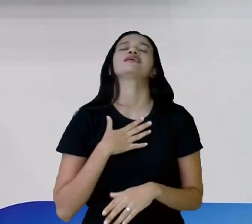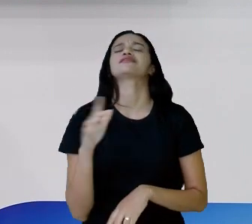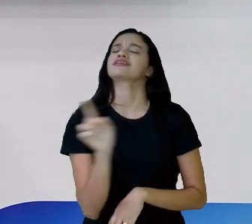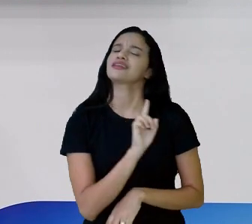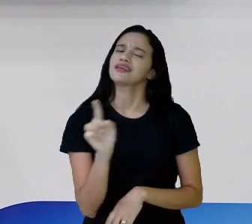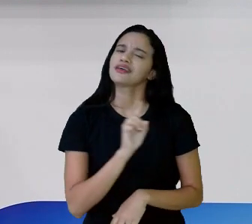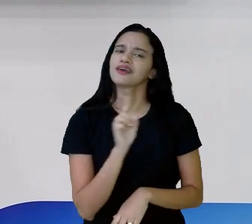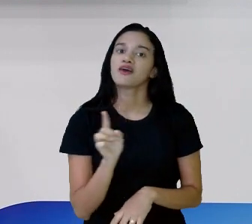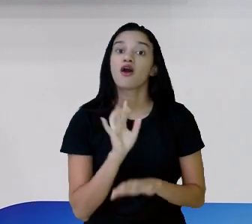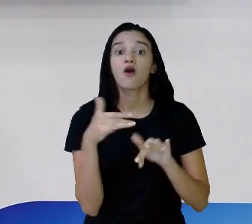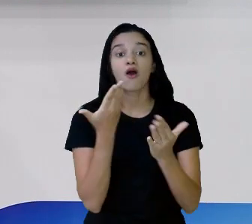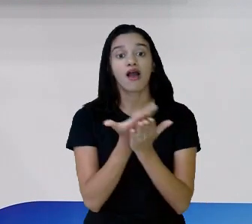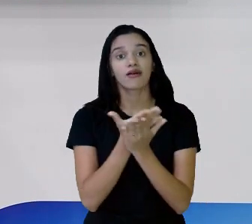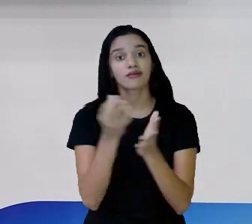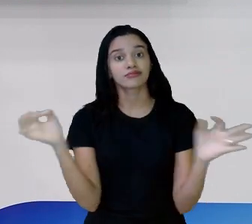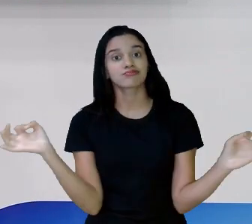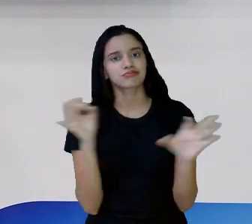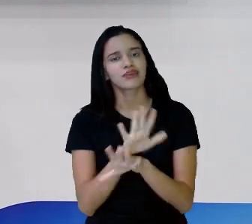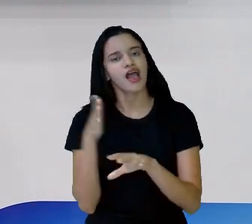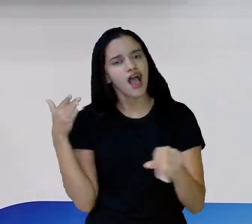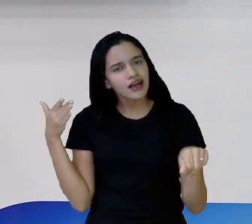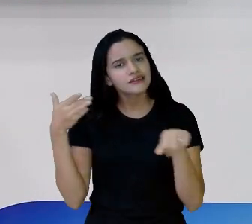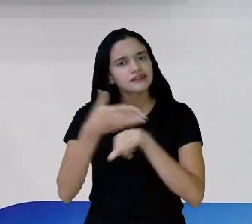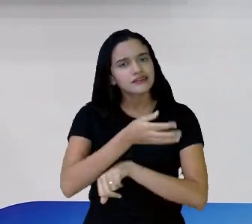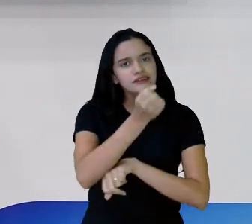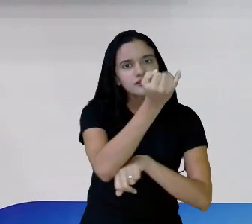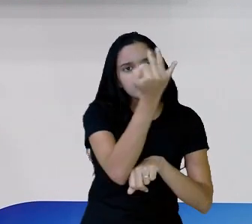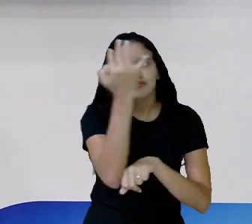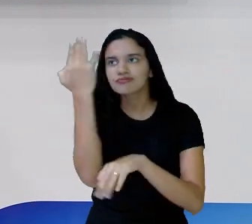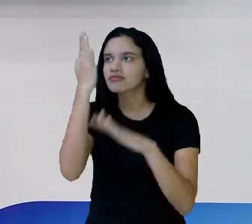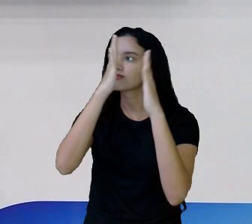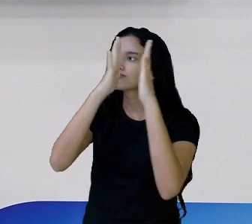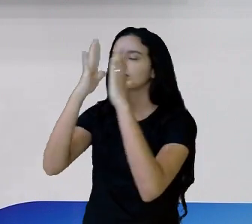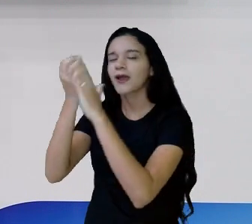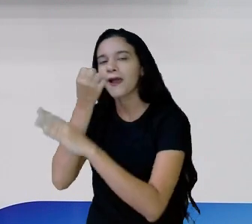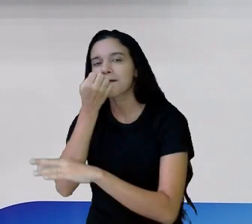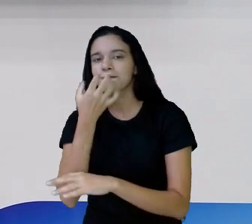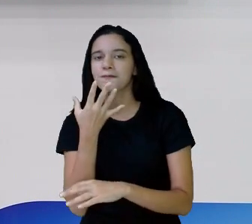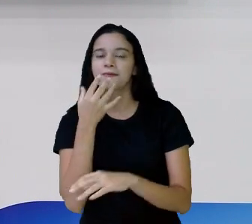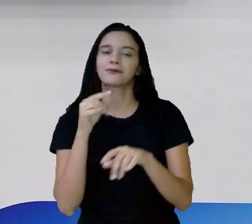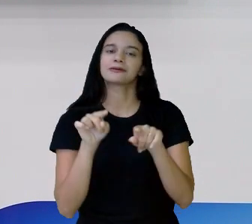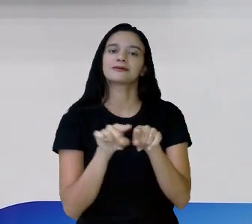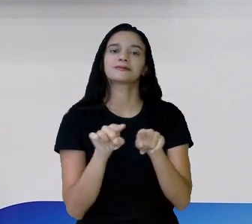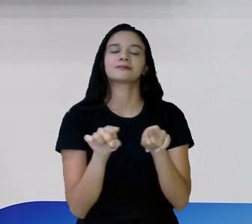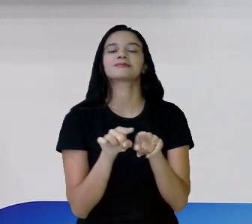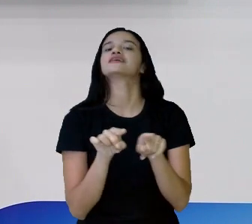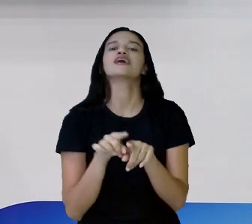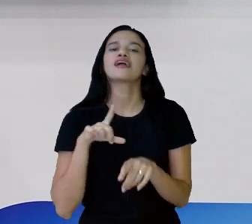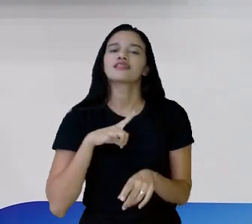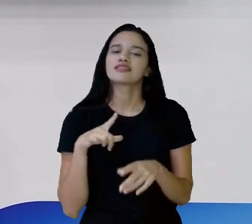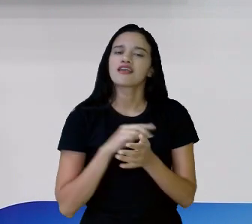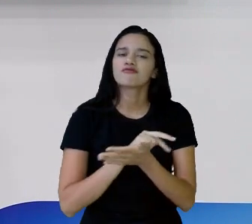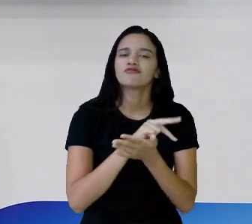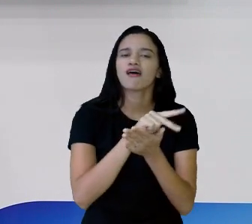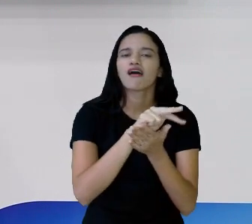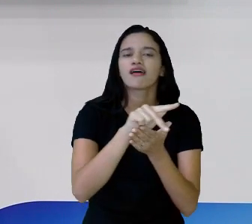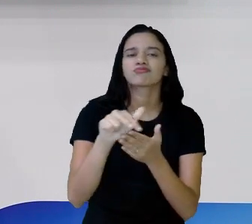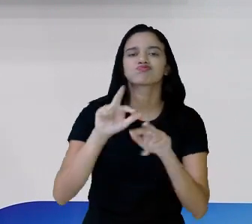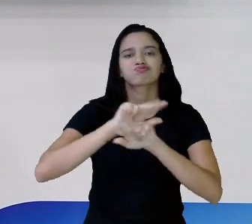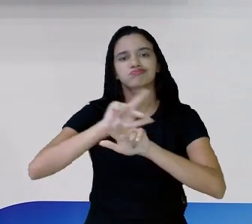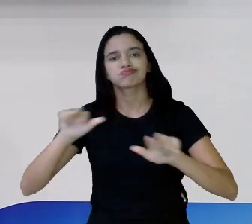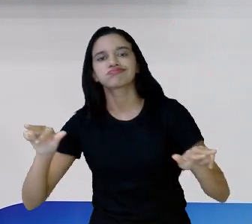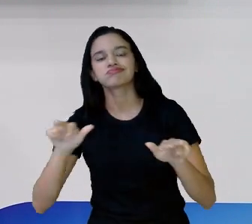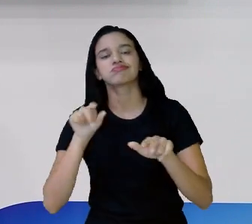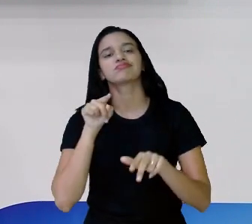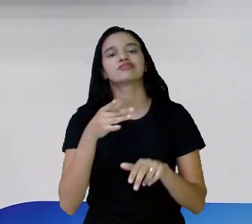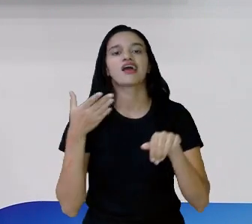não. Quando terminar a aula, acessa a árvore, é muito bom. Além desse exemplar, existem inúmeros livros, então